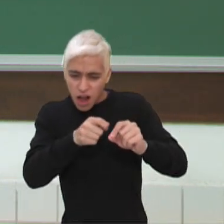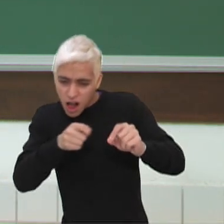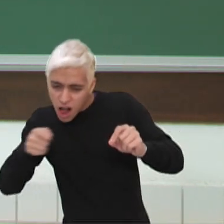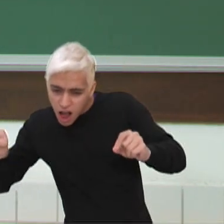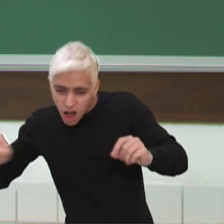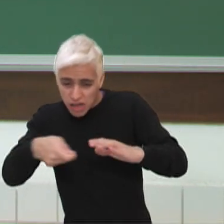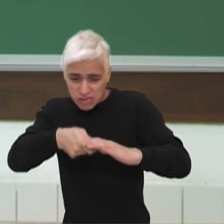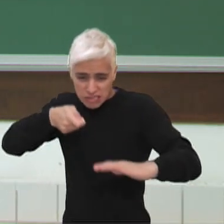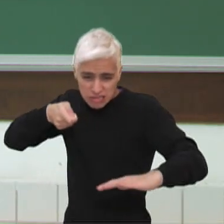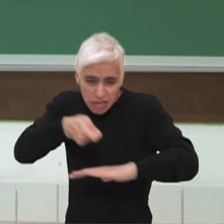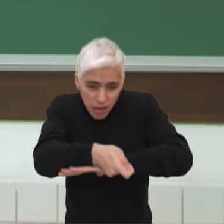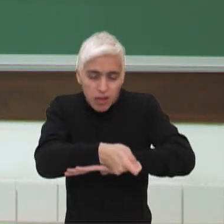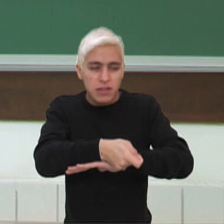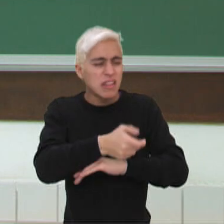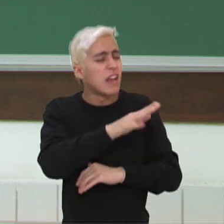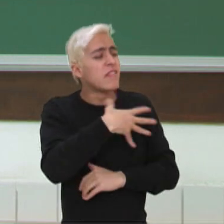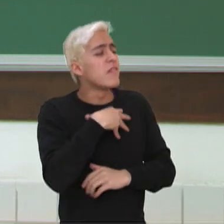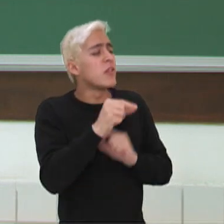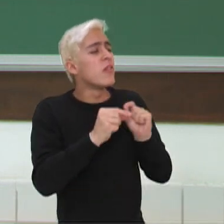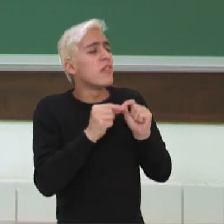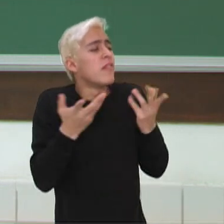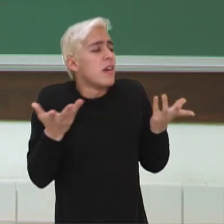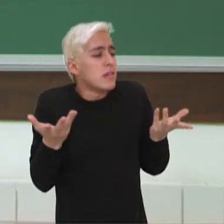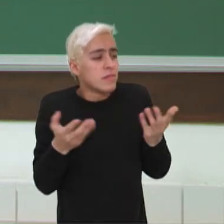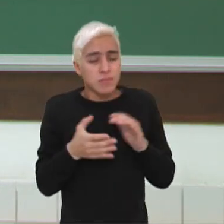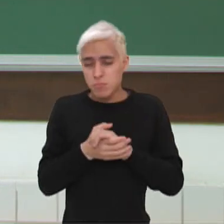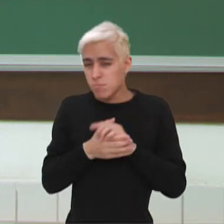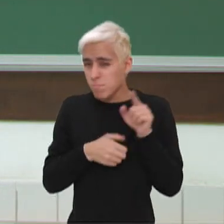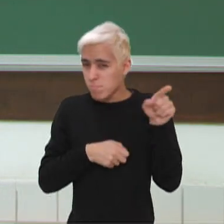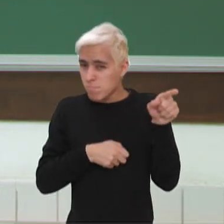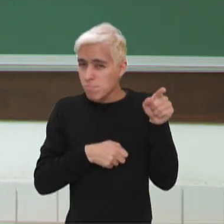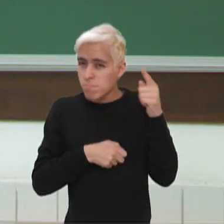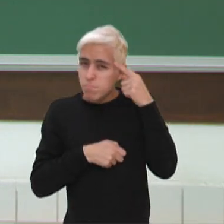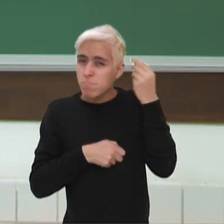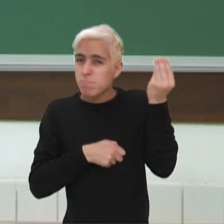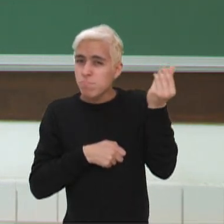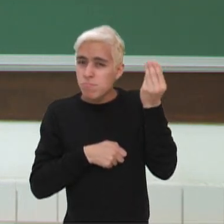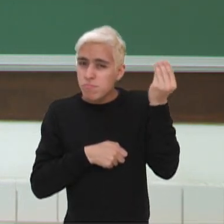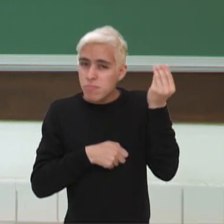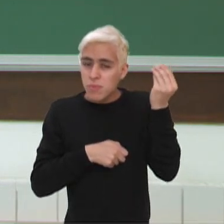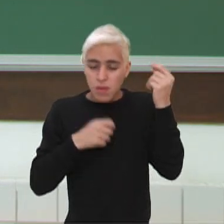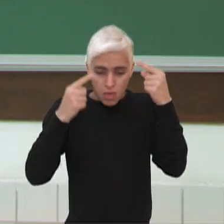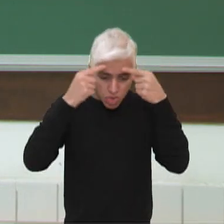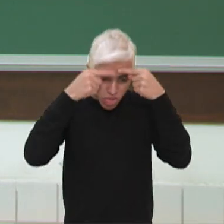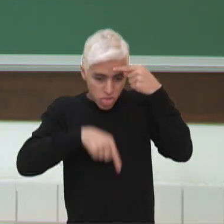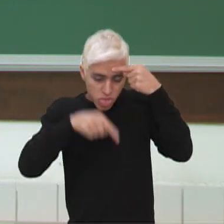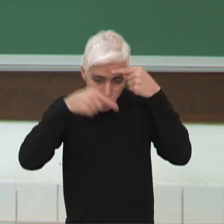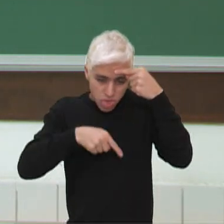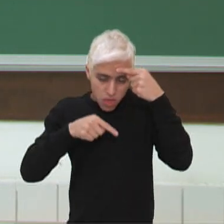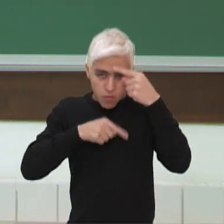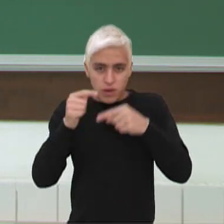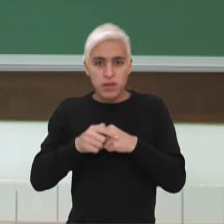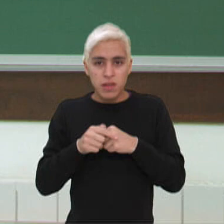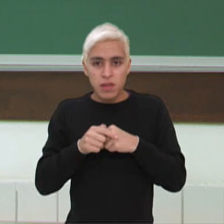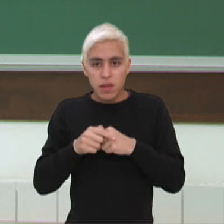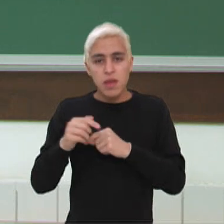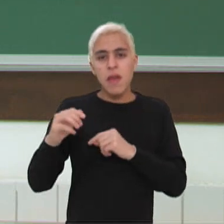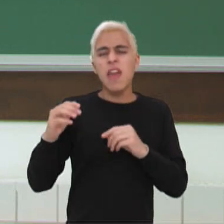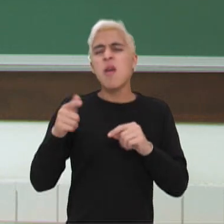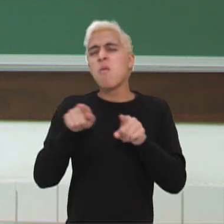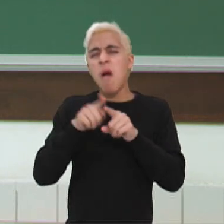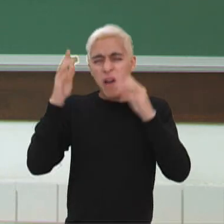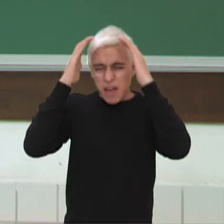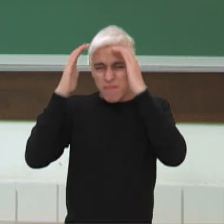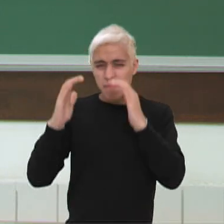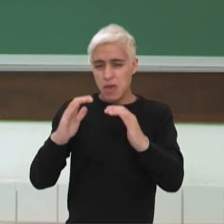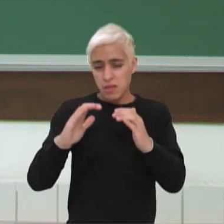pediu a sugestão para esse filho: o que eu faço? O Hefestos, com seus poucos neurônios que tinha, deu uma marretada na cabeça do pai para